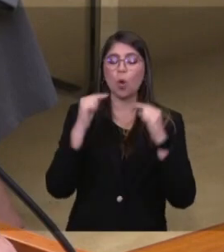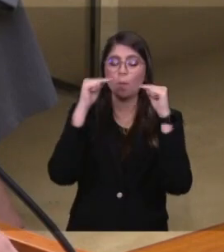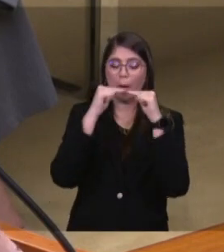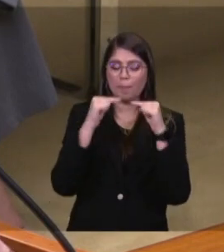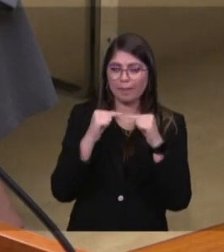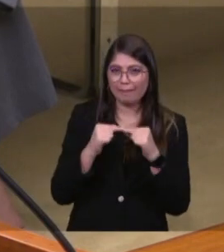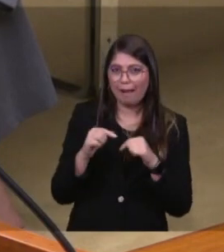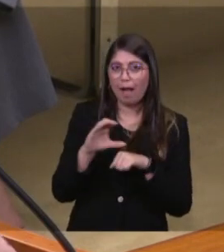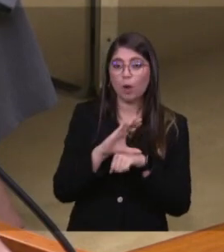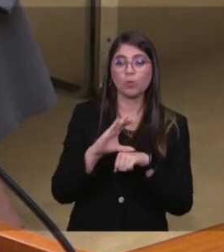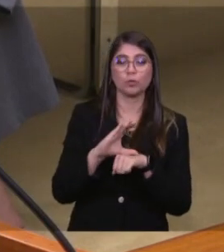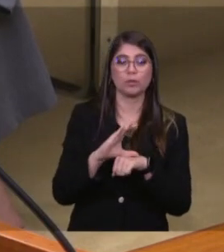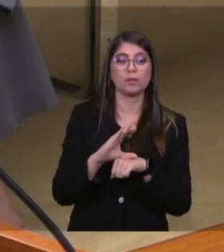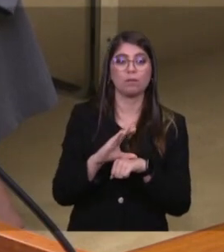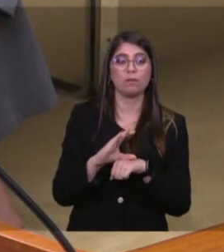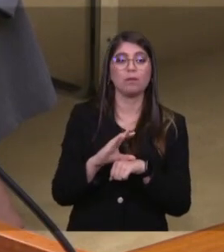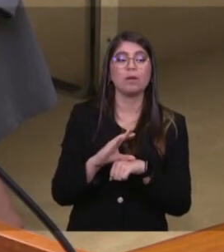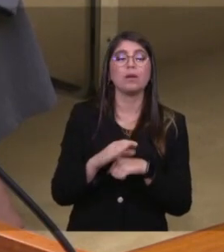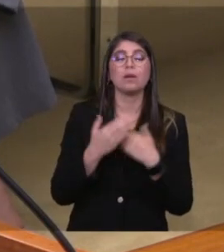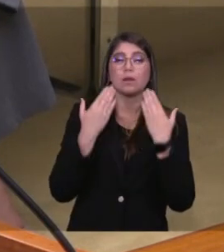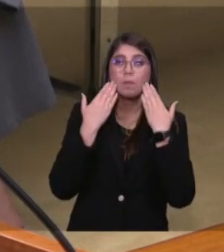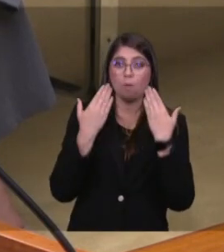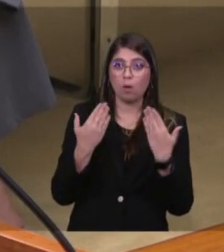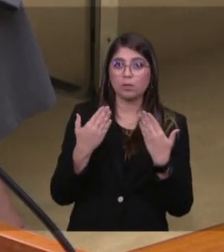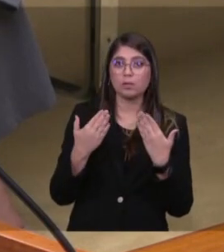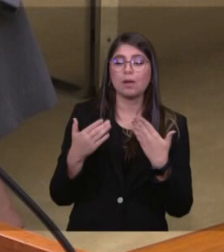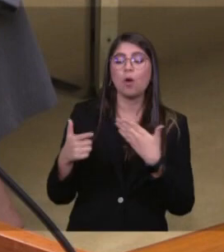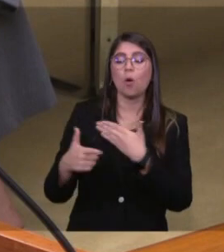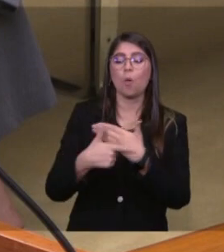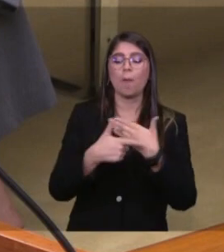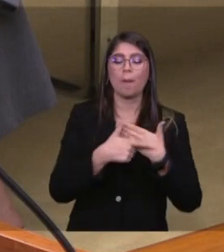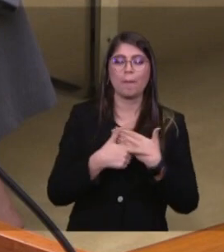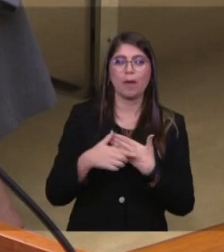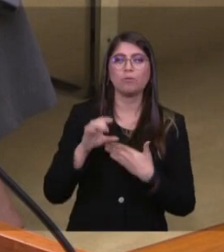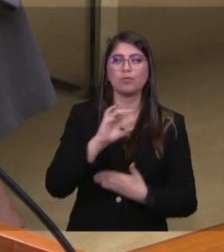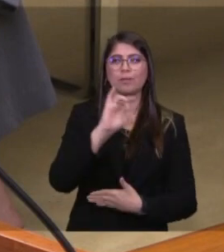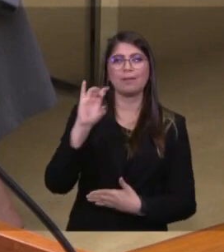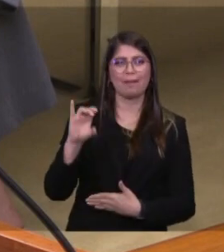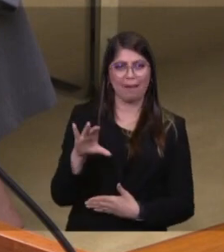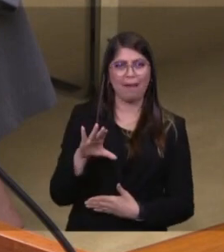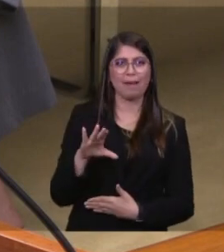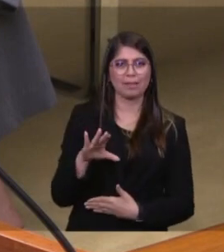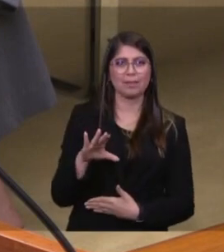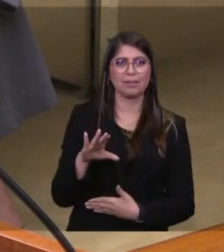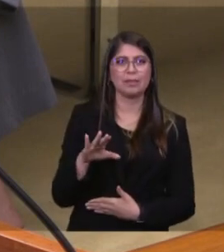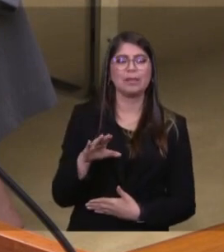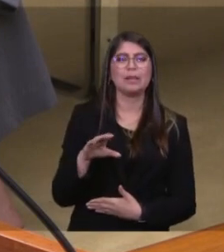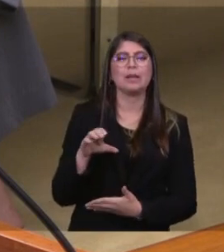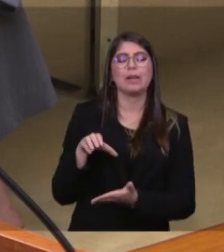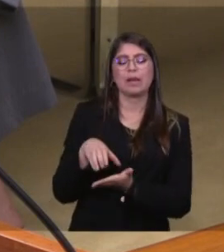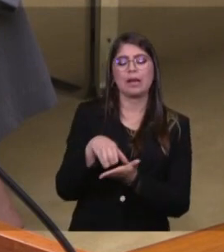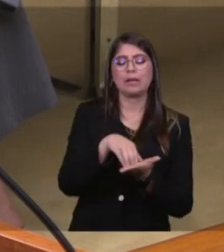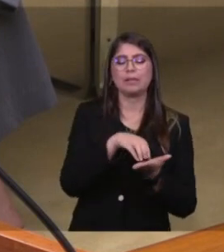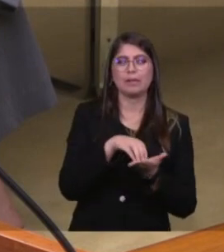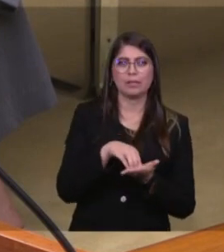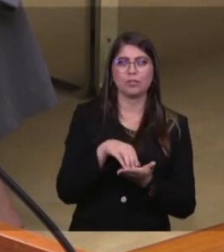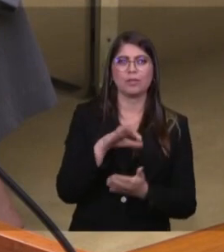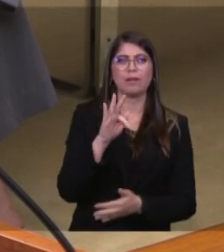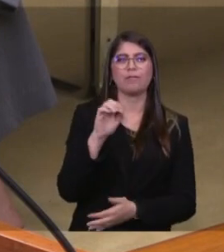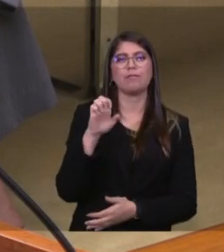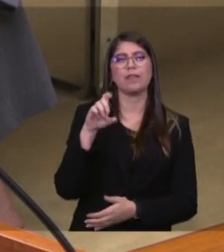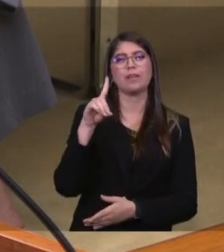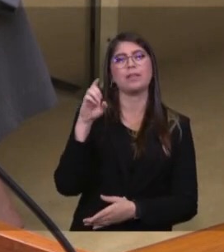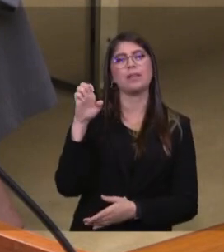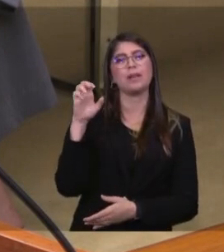norma constitucional que estabelece as atribuições de todos os entes da federação. E, no caso presente, excelências, está bastante